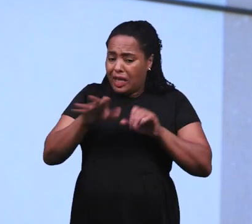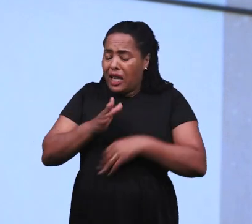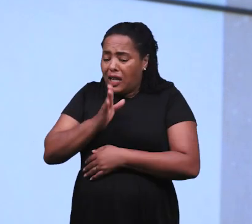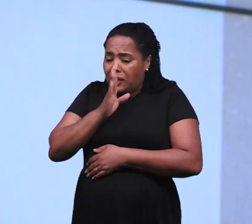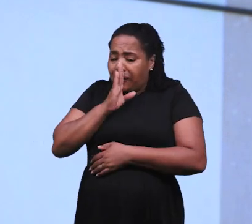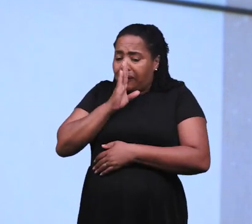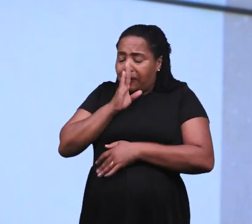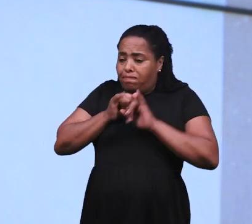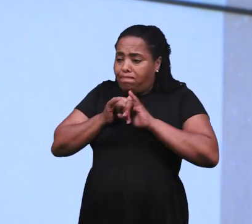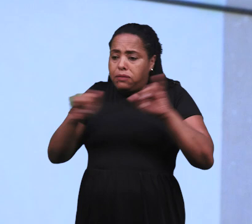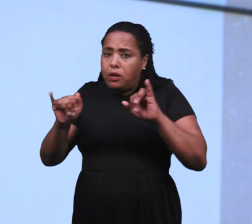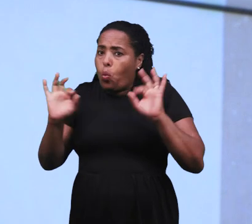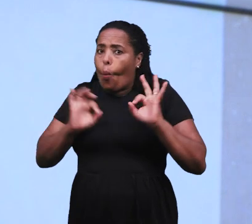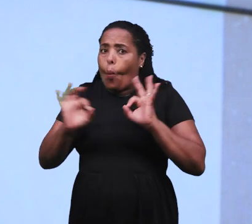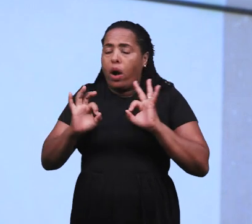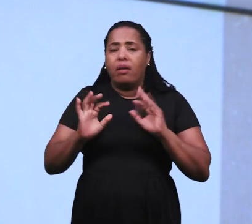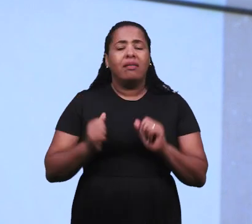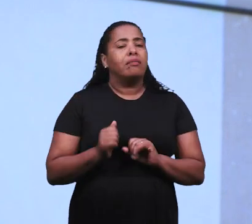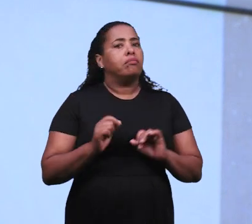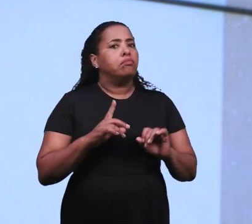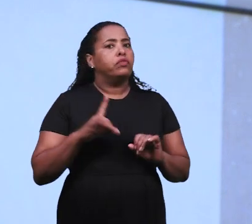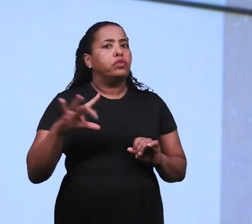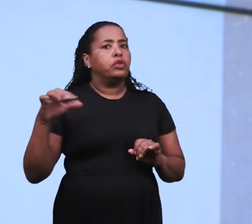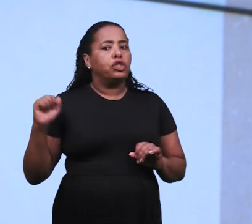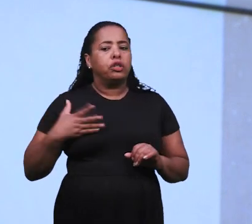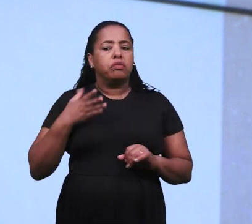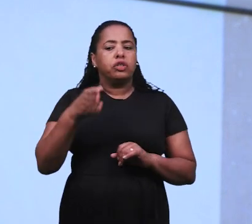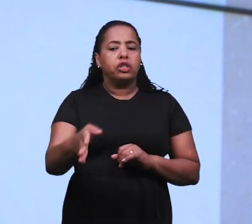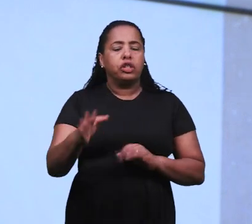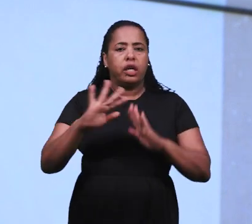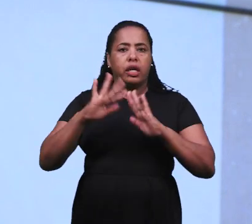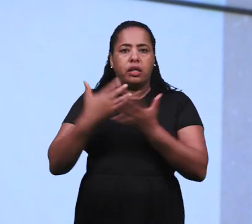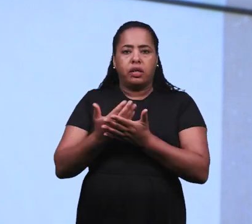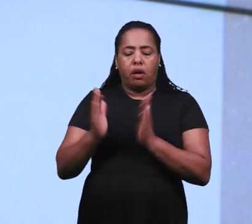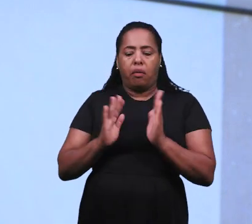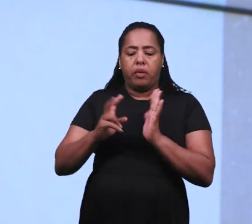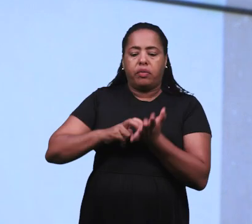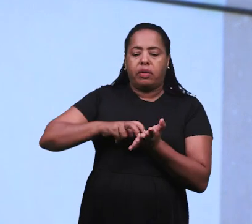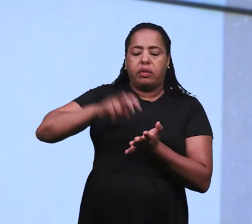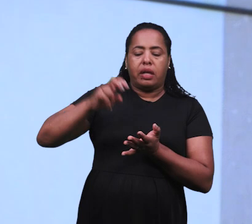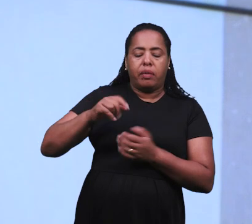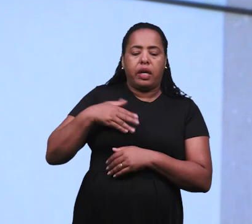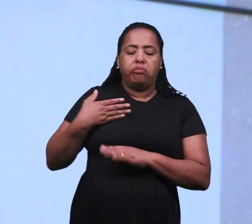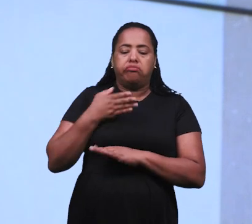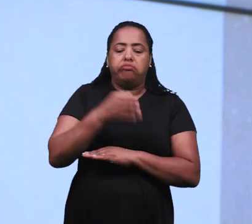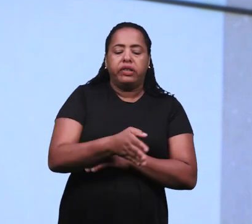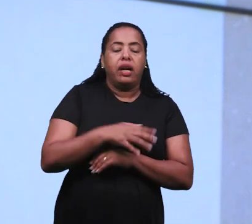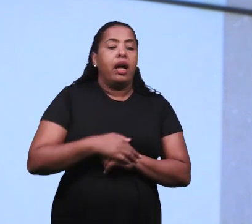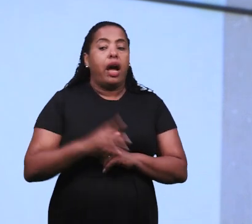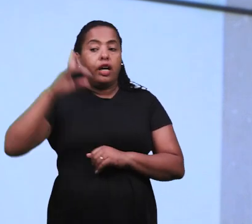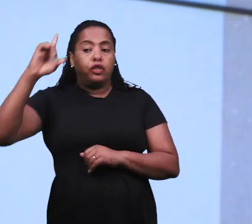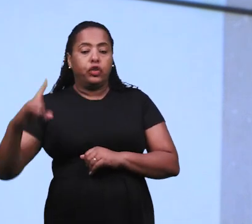quem Uhum. recorrer. E certo dia eu cheguei na escola de manhã e eu fui chamado na sala